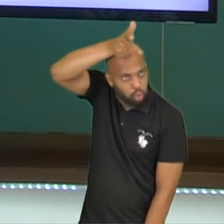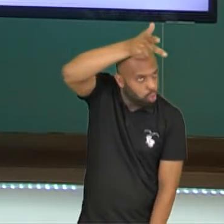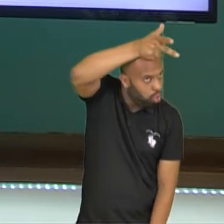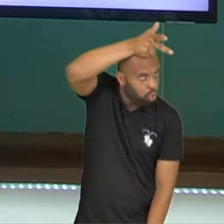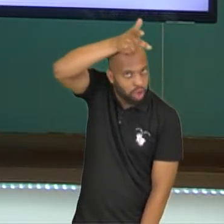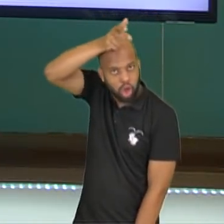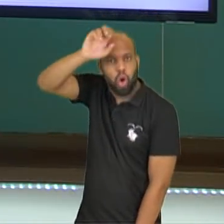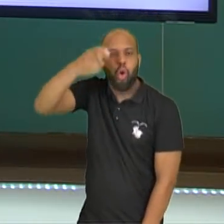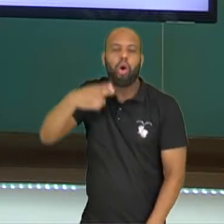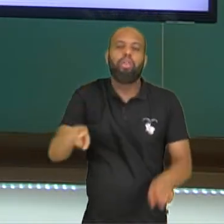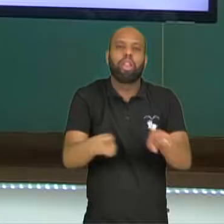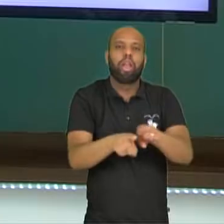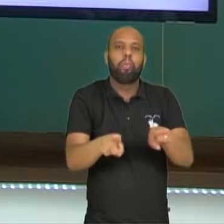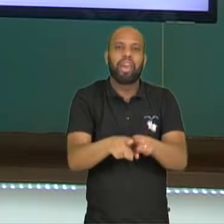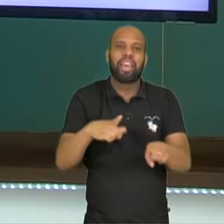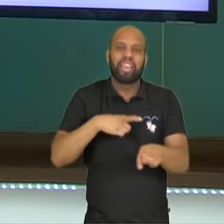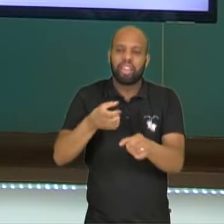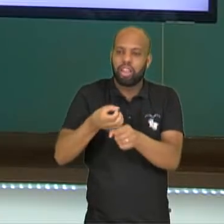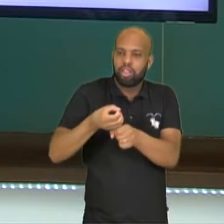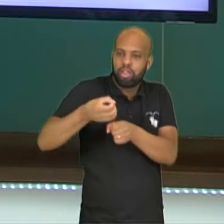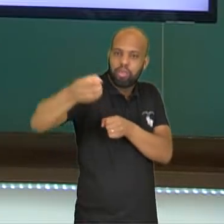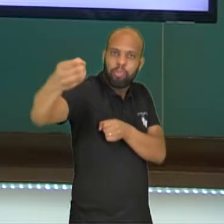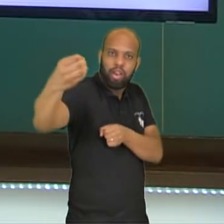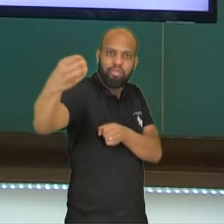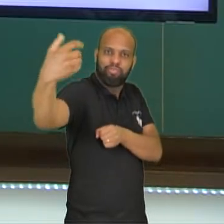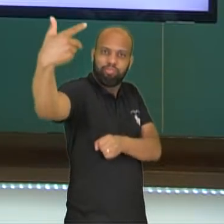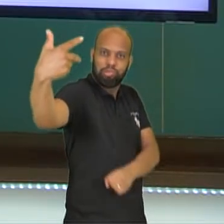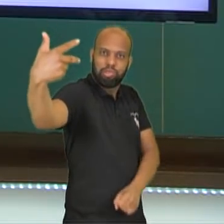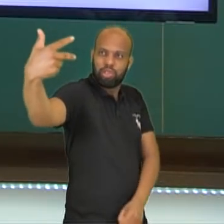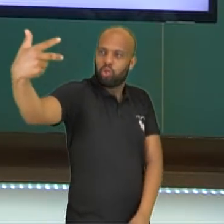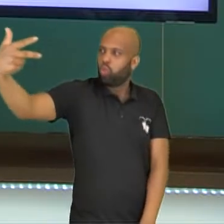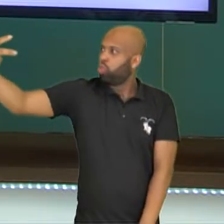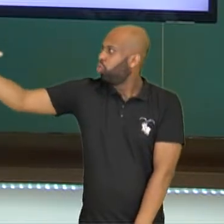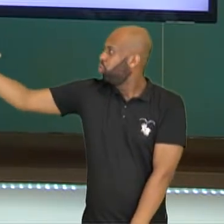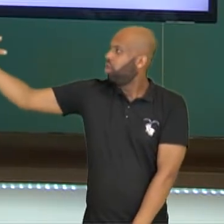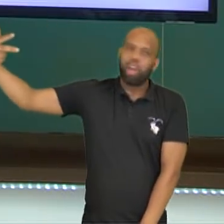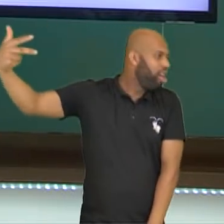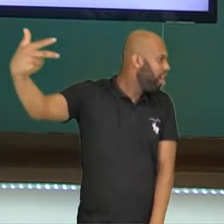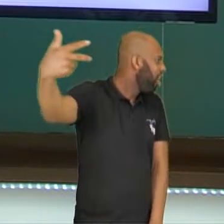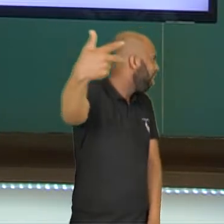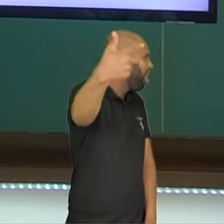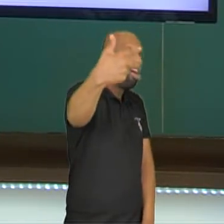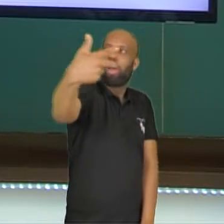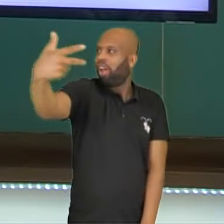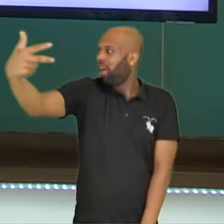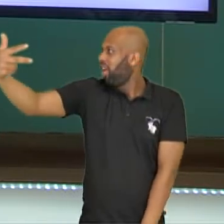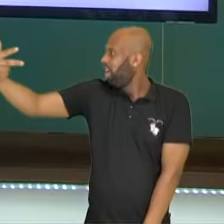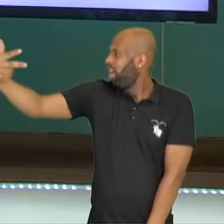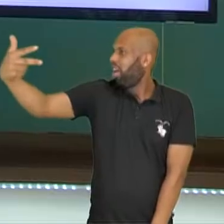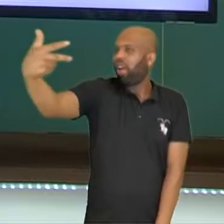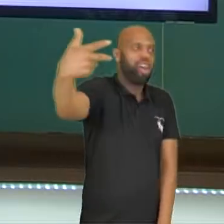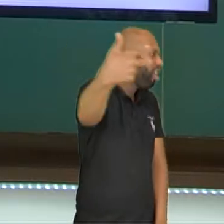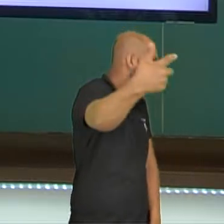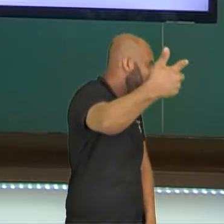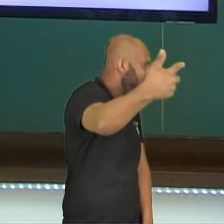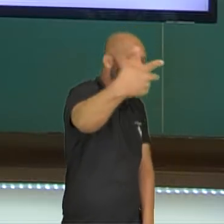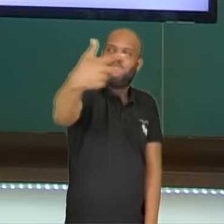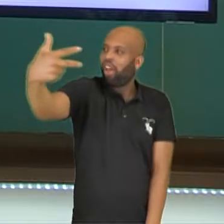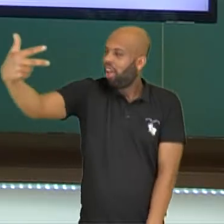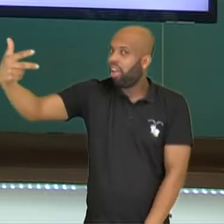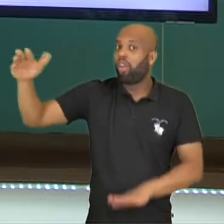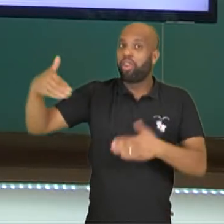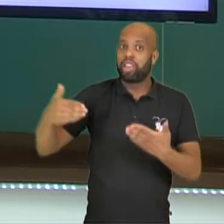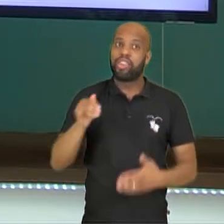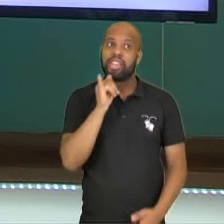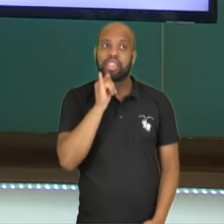pau de selfie que estaria na sua frente, se você girar a cabeça, certo? A câmera irá se movimentar junto. Então, para a cabeça, por